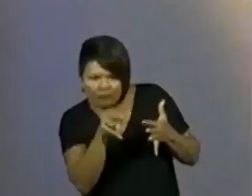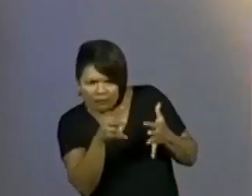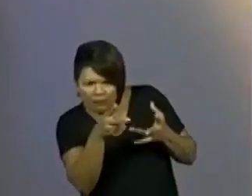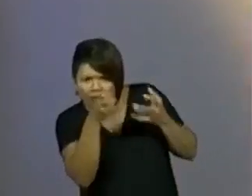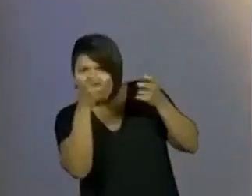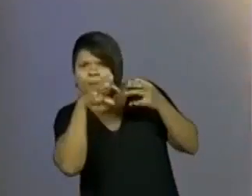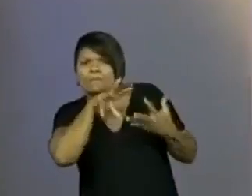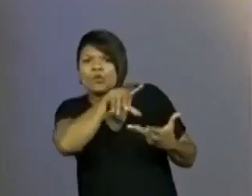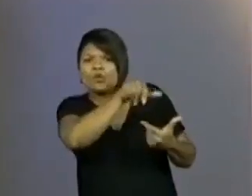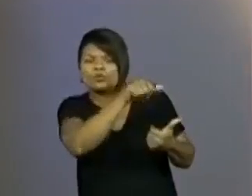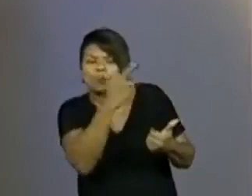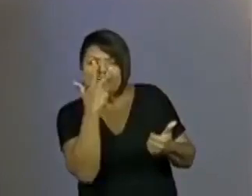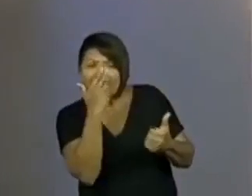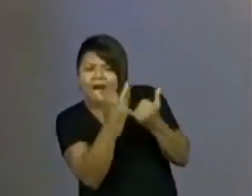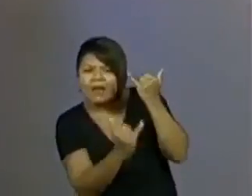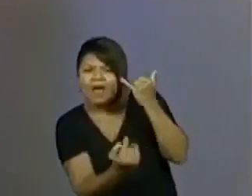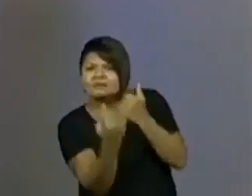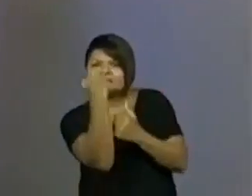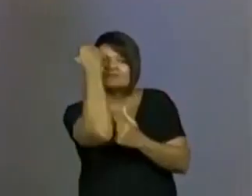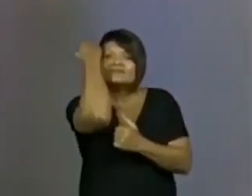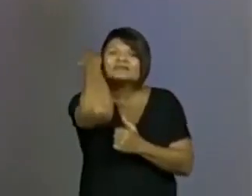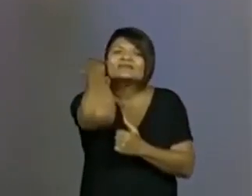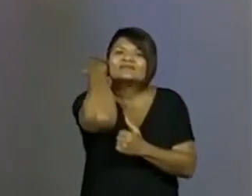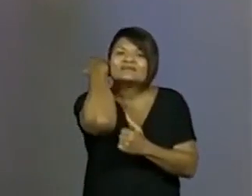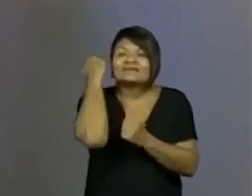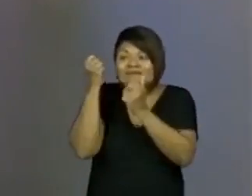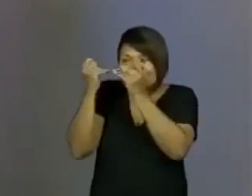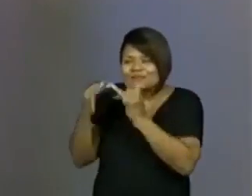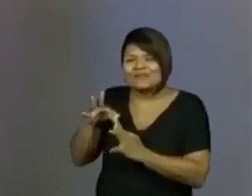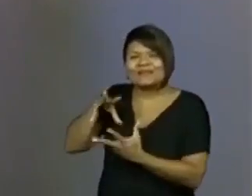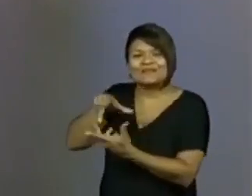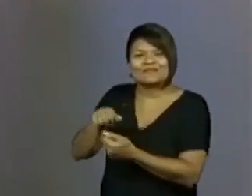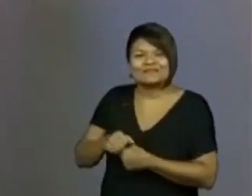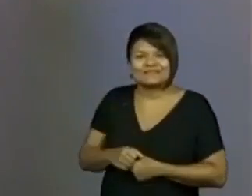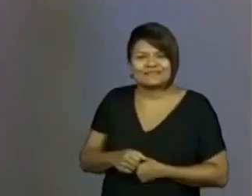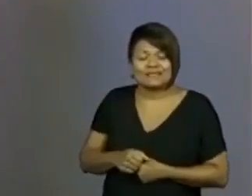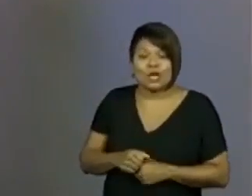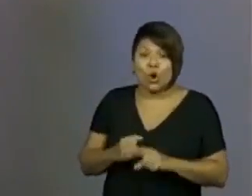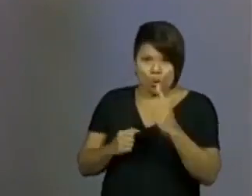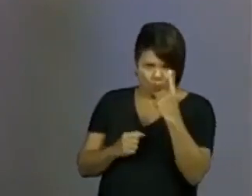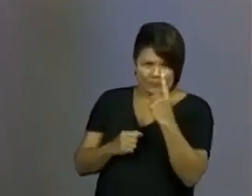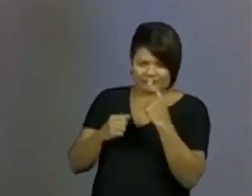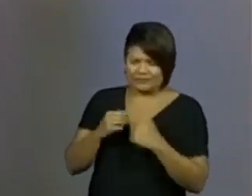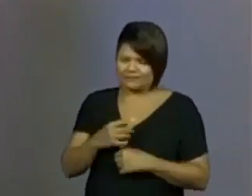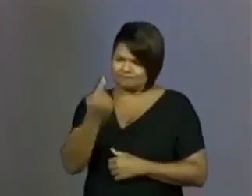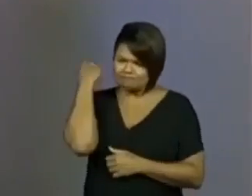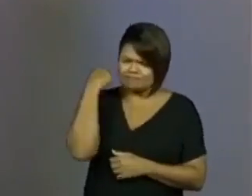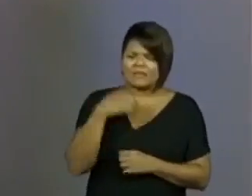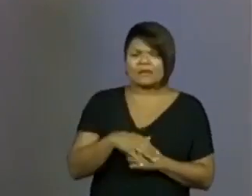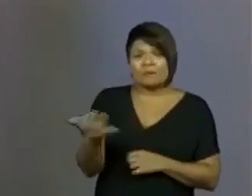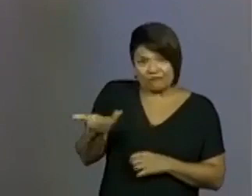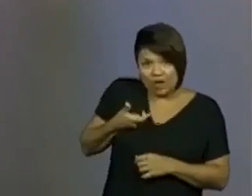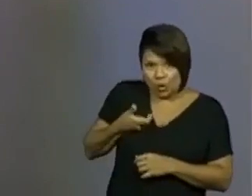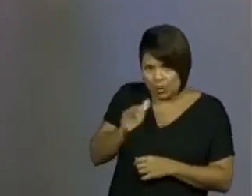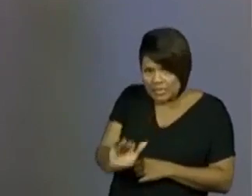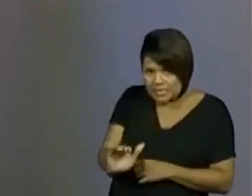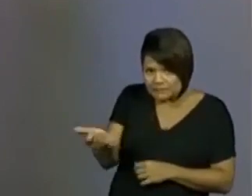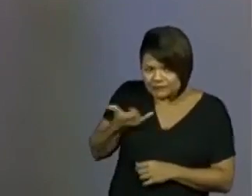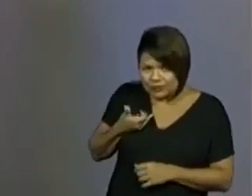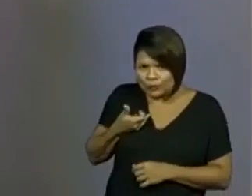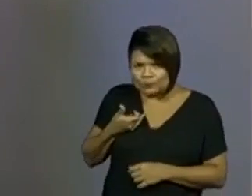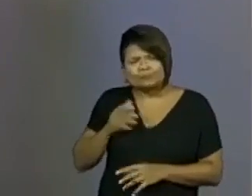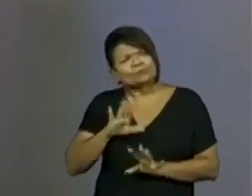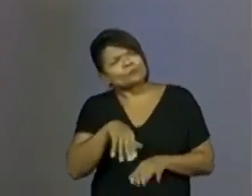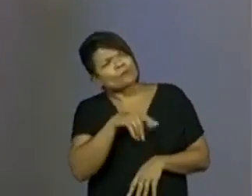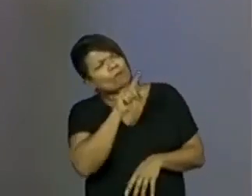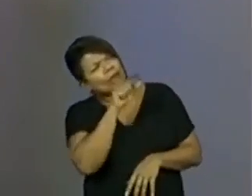a maneira que essas tradições explicam o mundo. Uma vez uma criança me disse, no início o